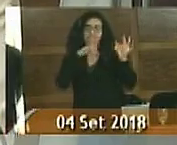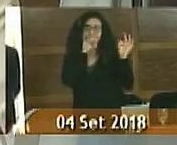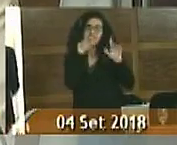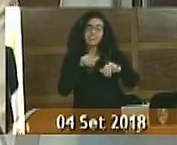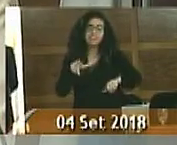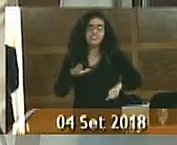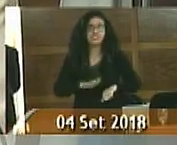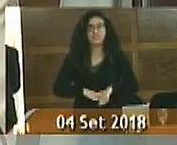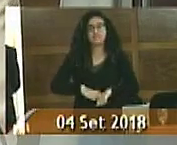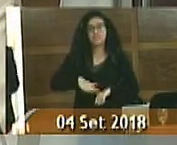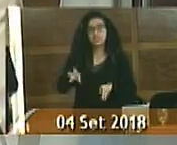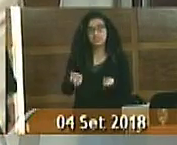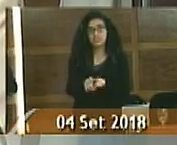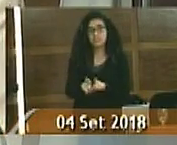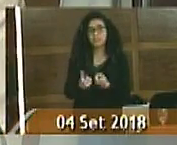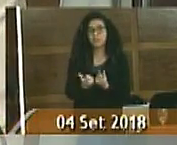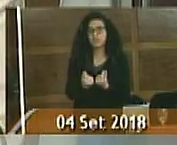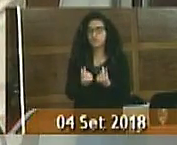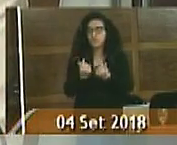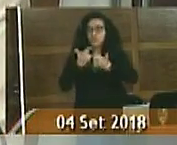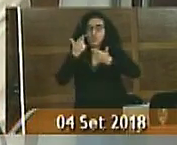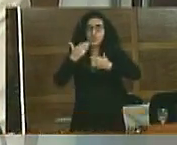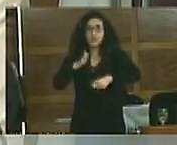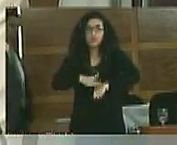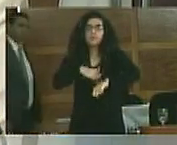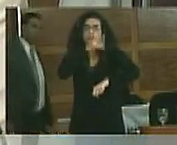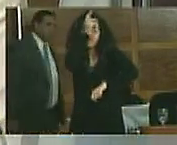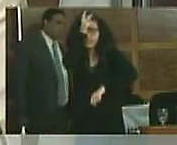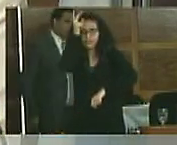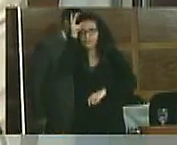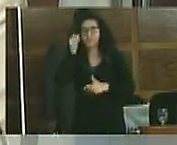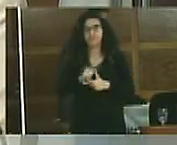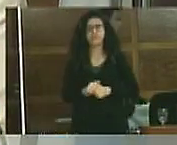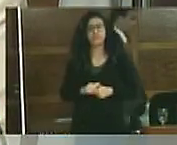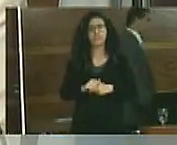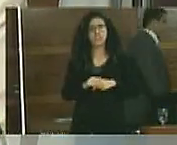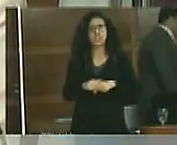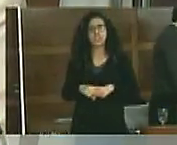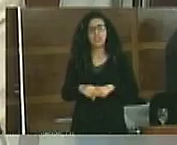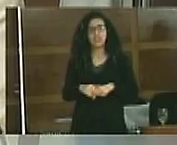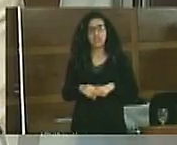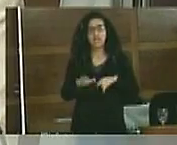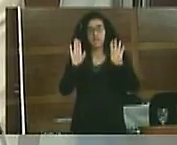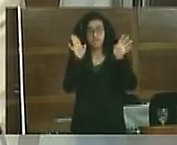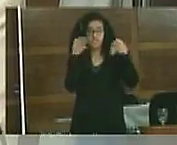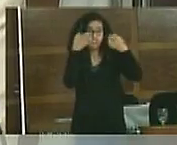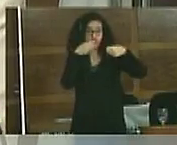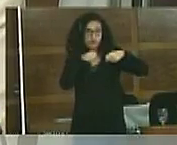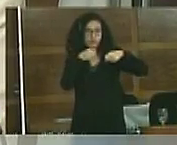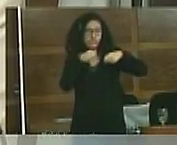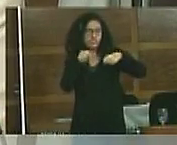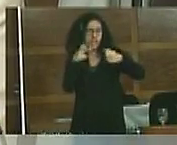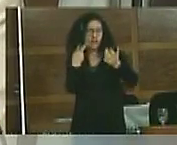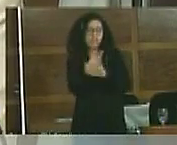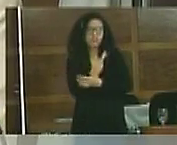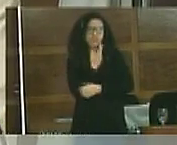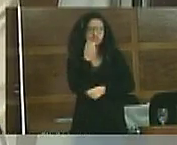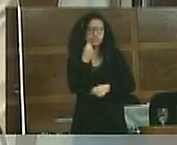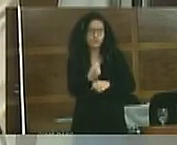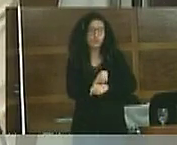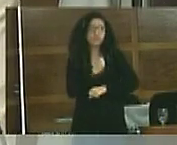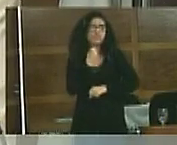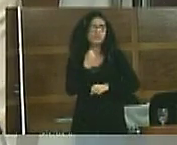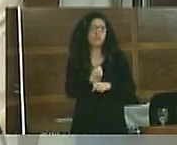de economia para o nosso município. O Angra Motofest é um evento de motociclistas que acontece todos os anos em